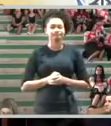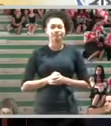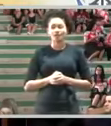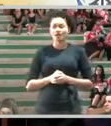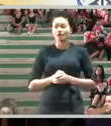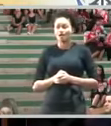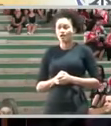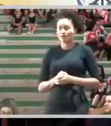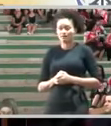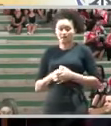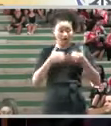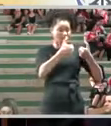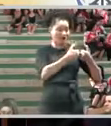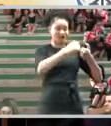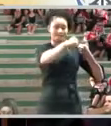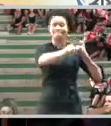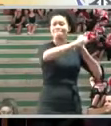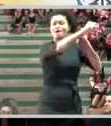Capturar uma arca.